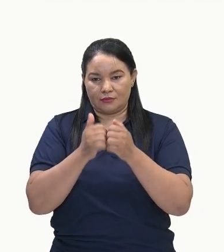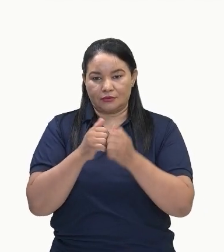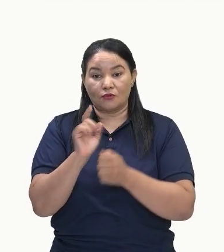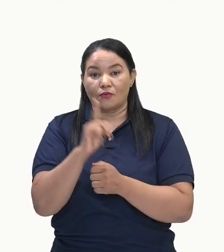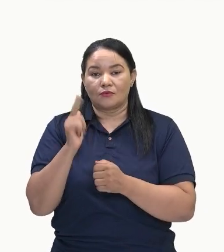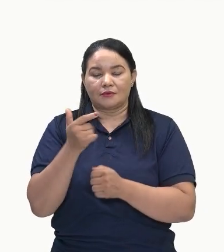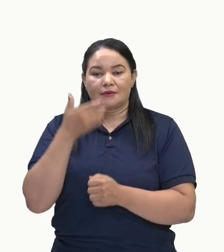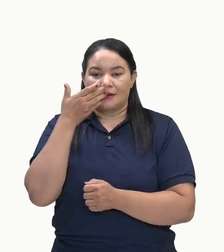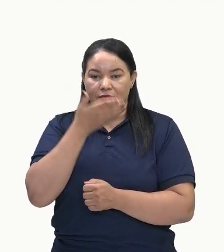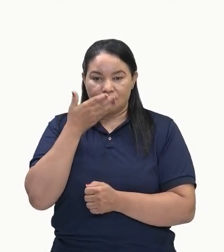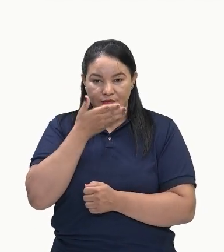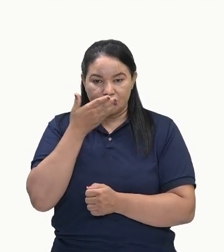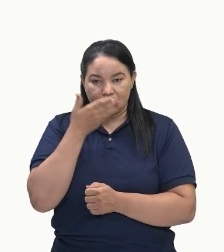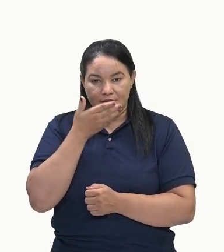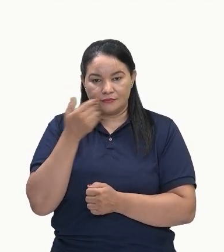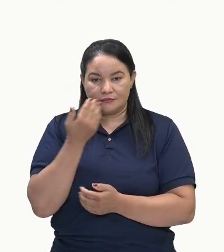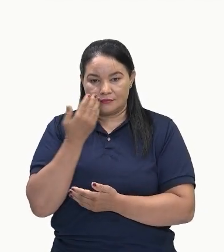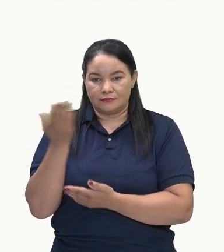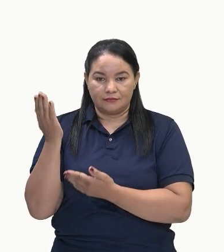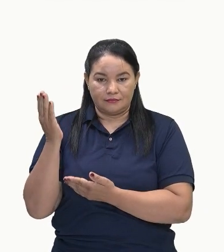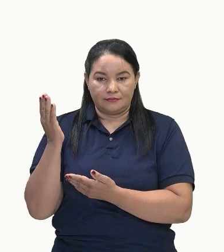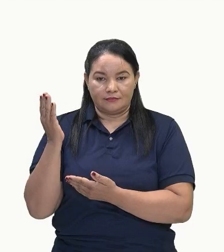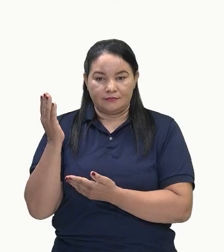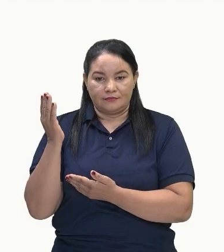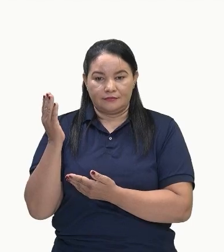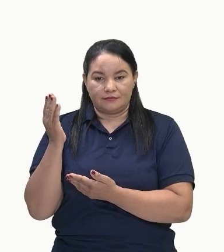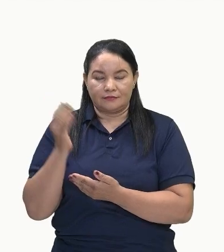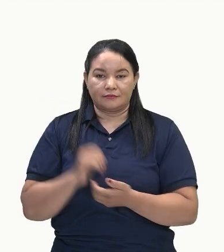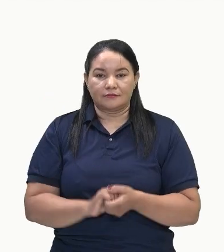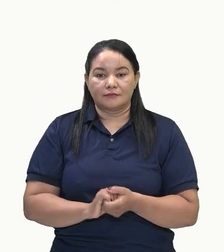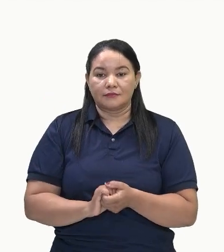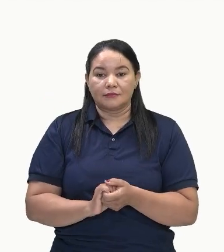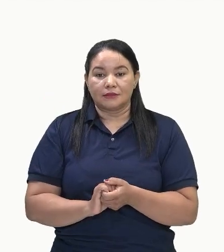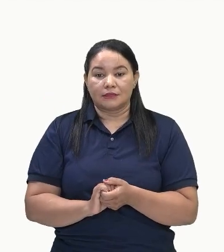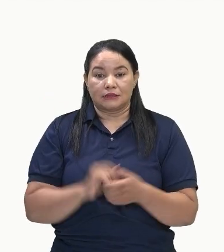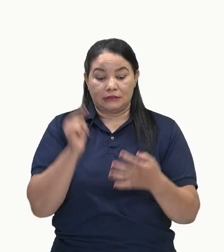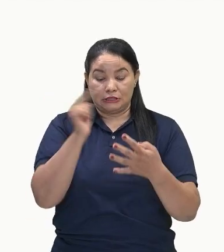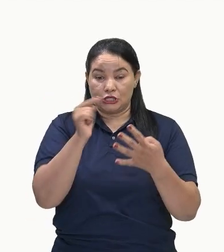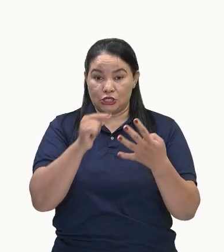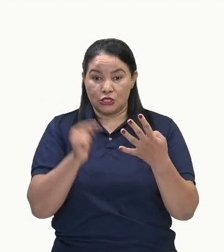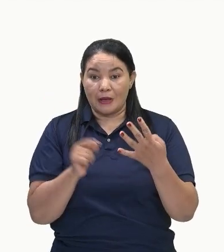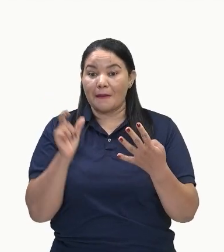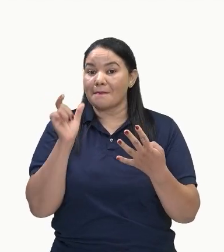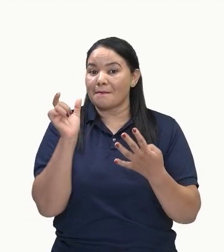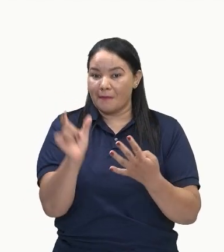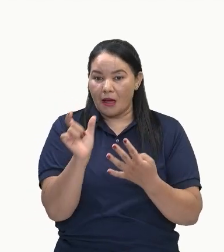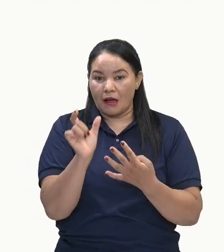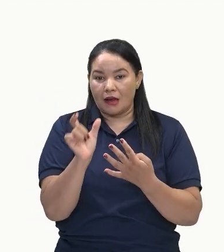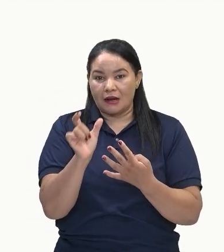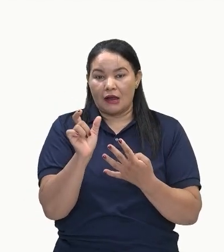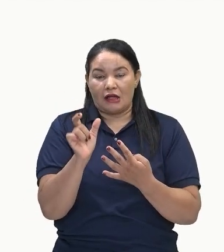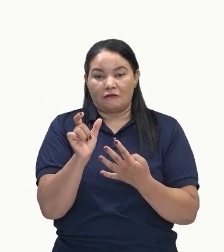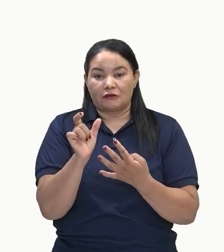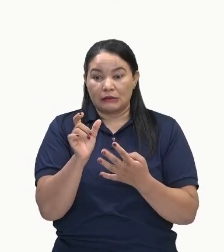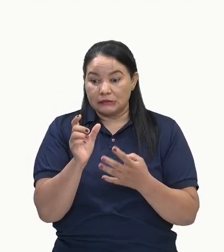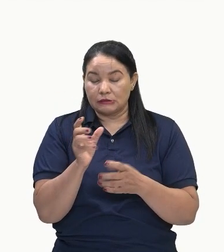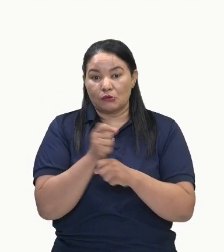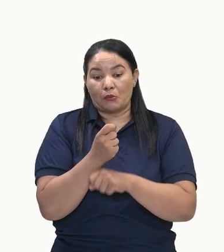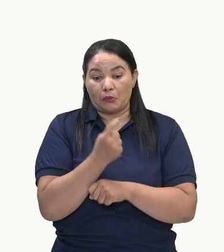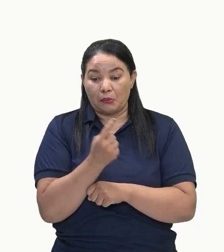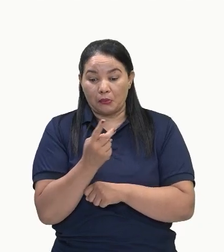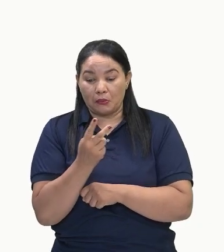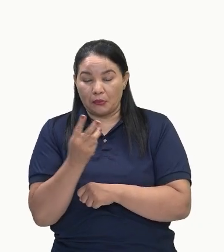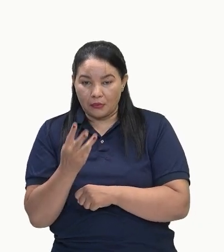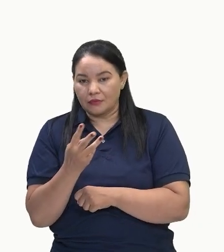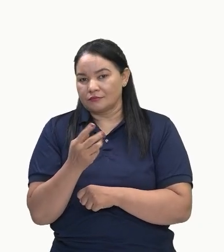e açúcar. Nada disso dá para contar. São incontáveis, tá